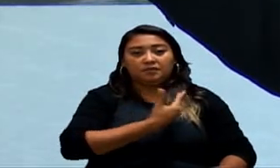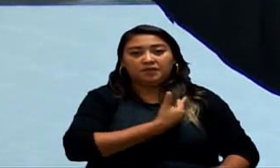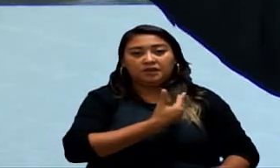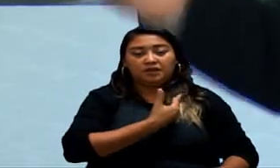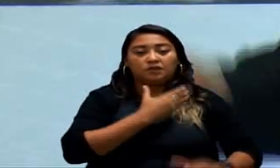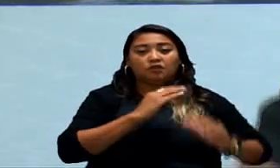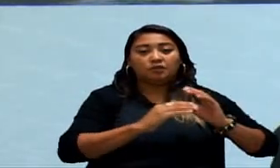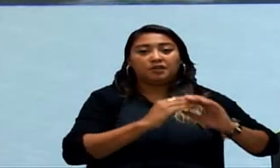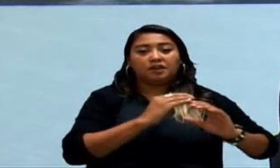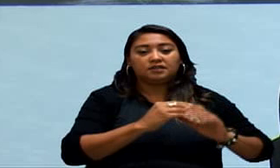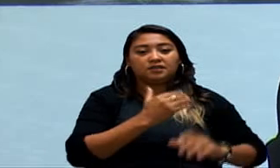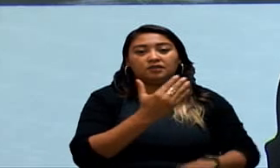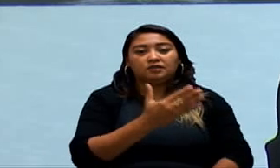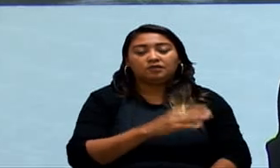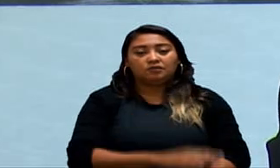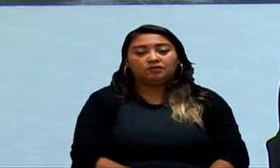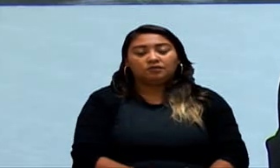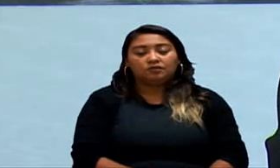de comunicação,